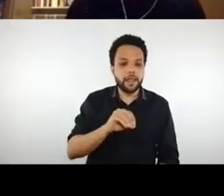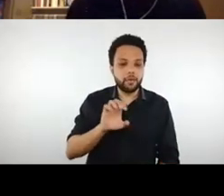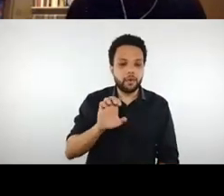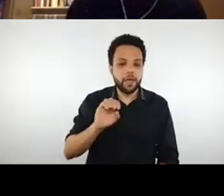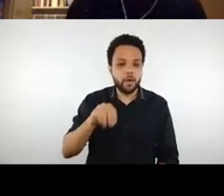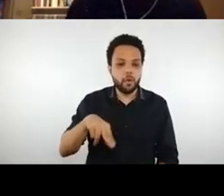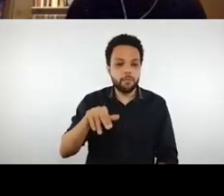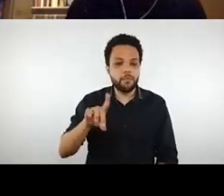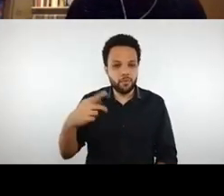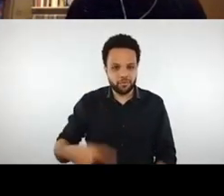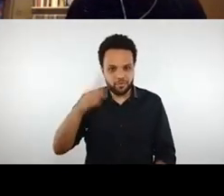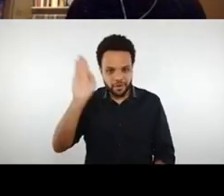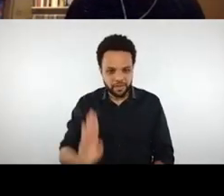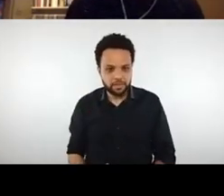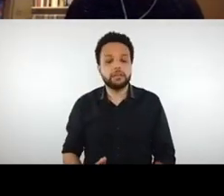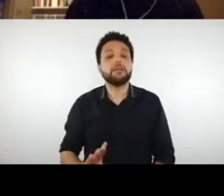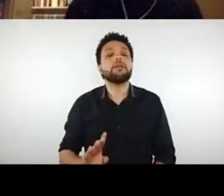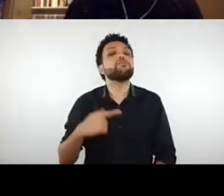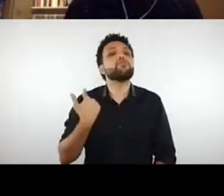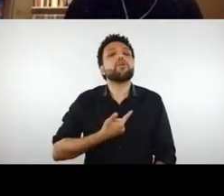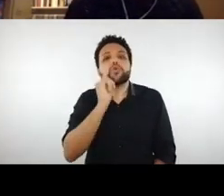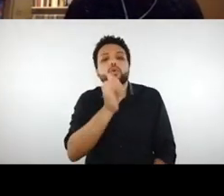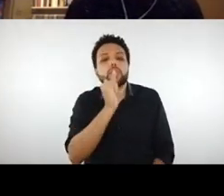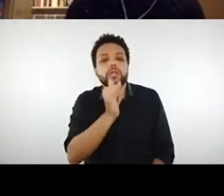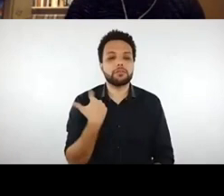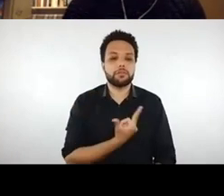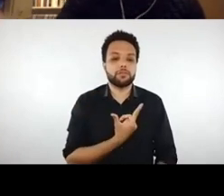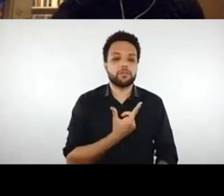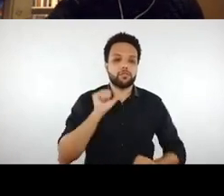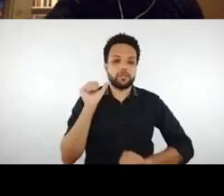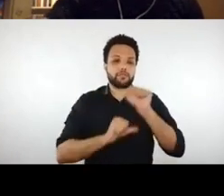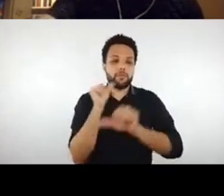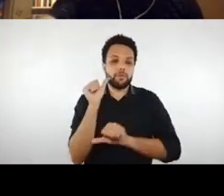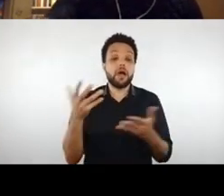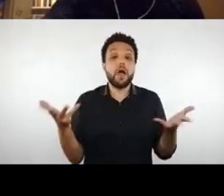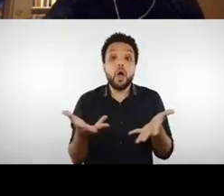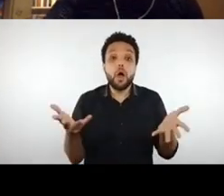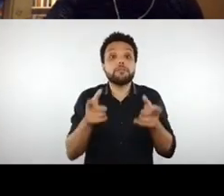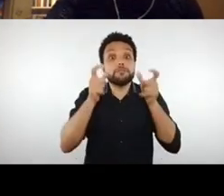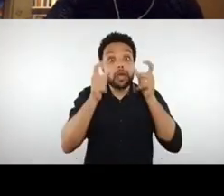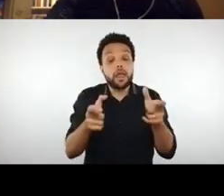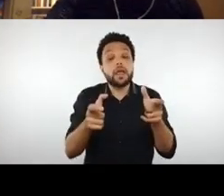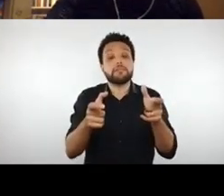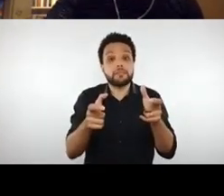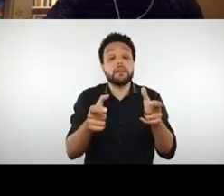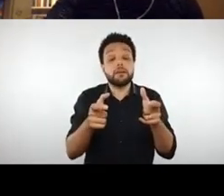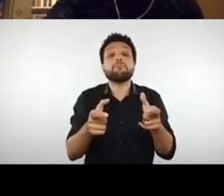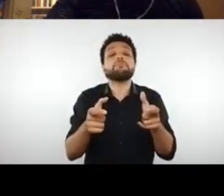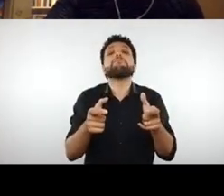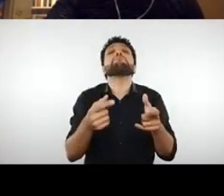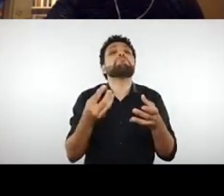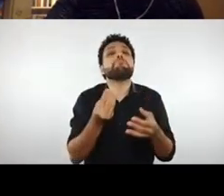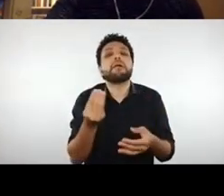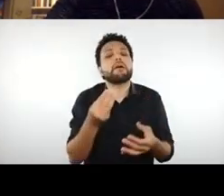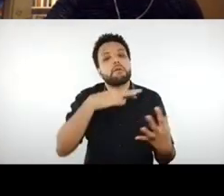Na pergunta aqui de contar essas nossas transformações, elas agora interessam ao mundo, porque nós estamos no